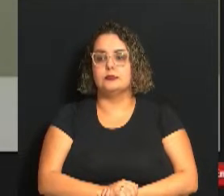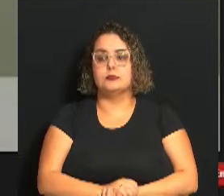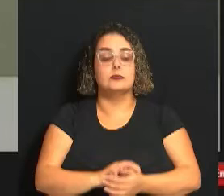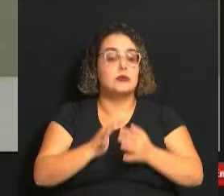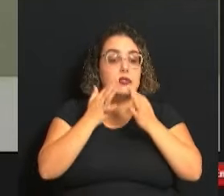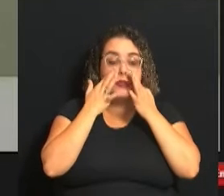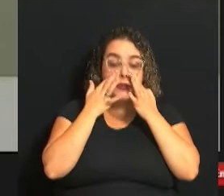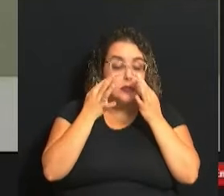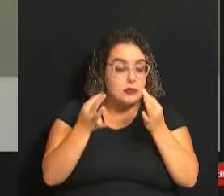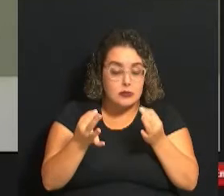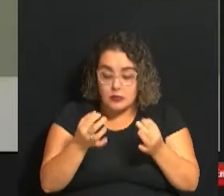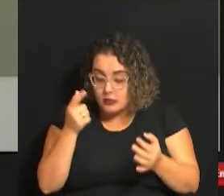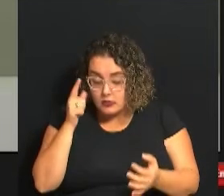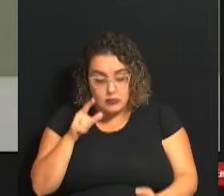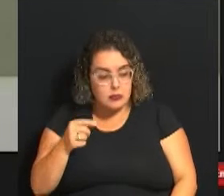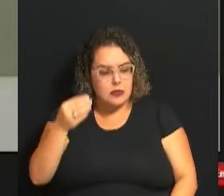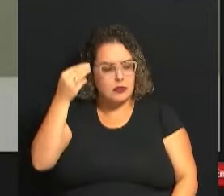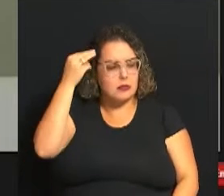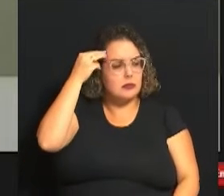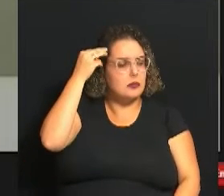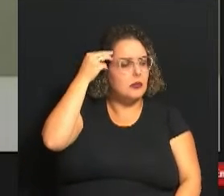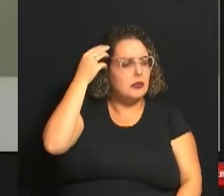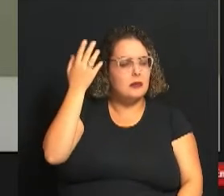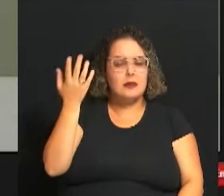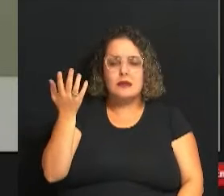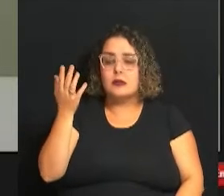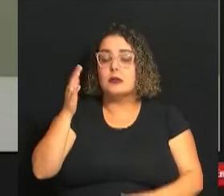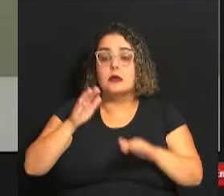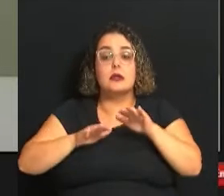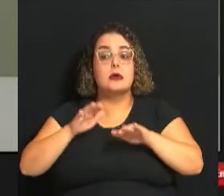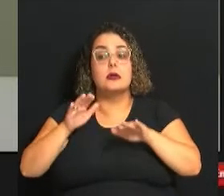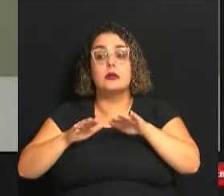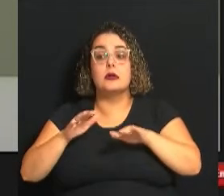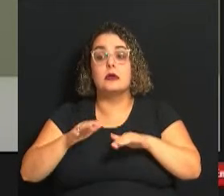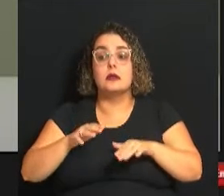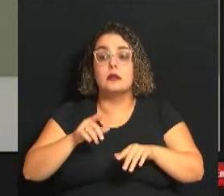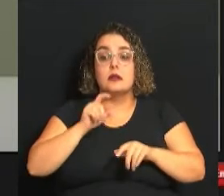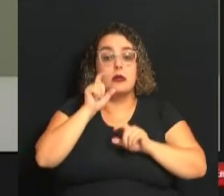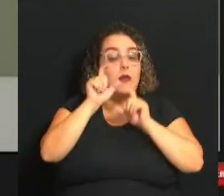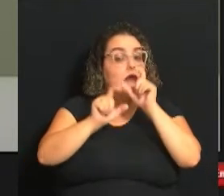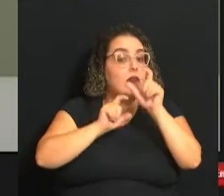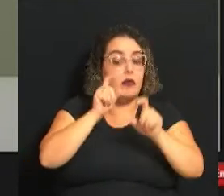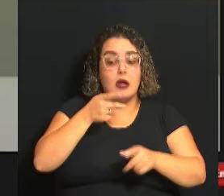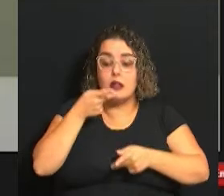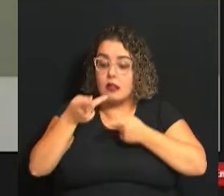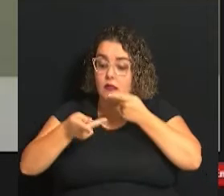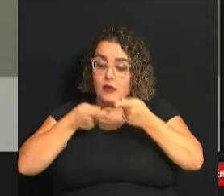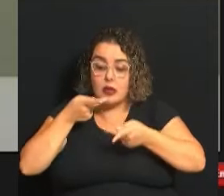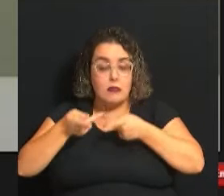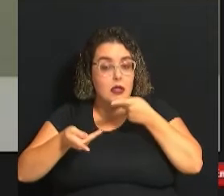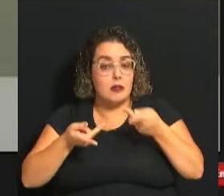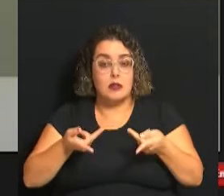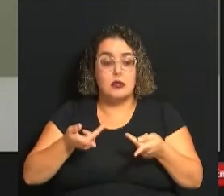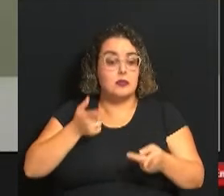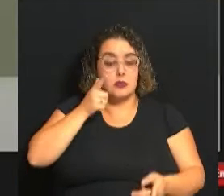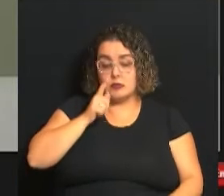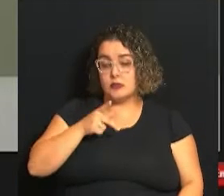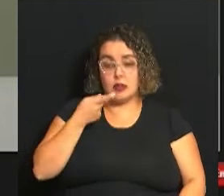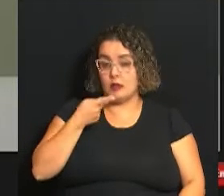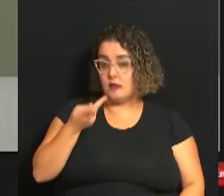atenção, de memória. Muitas vezes na região da fala o paciente tem afasia. Então